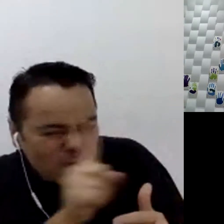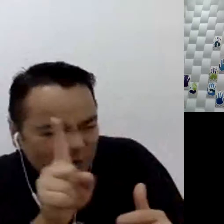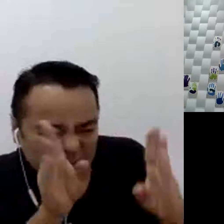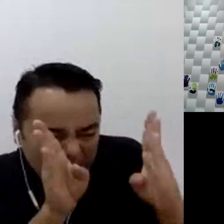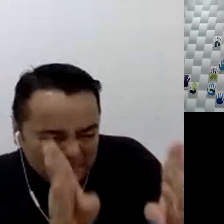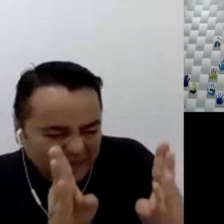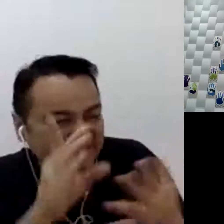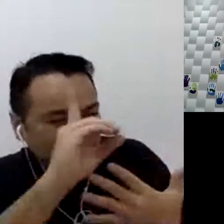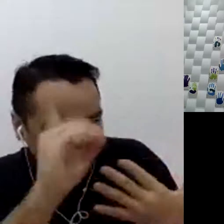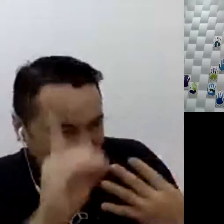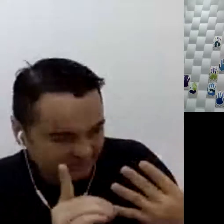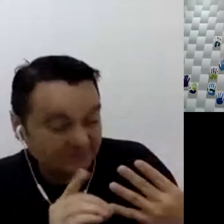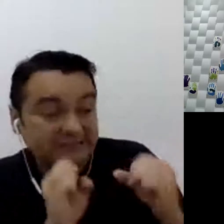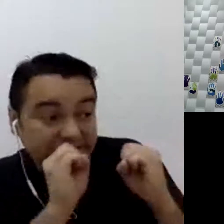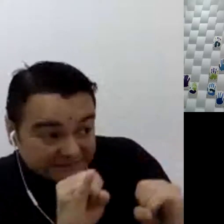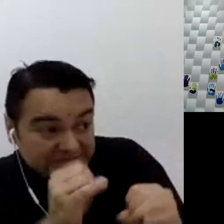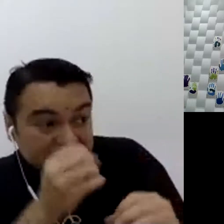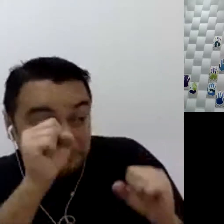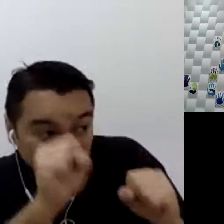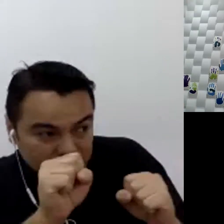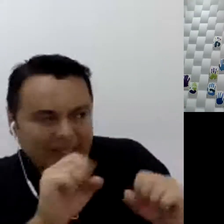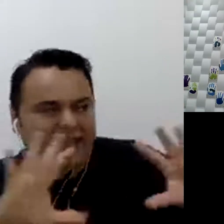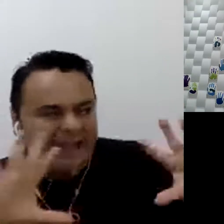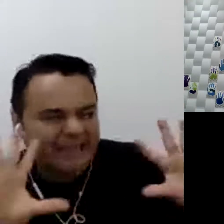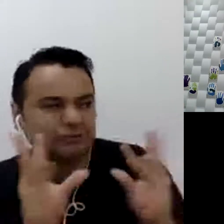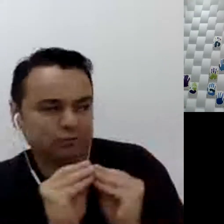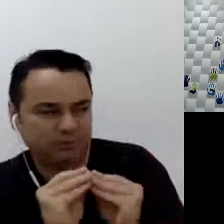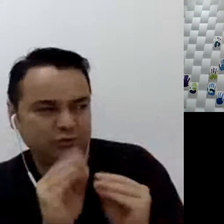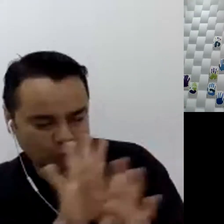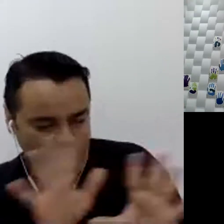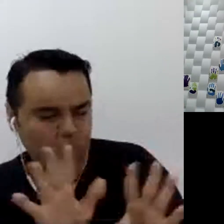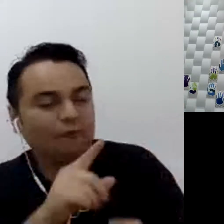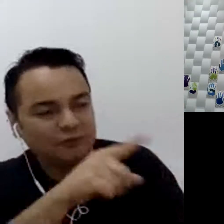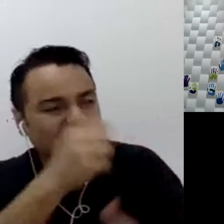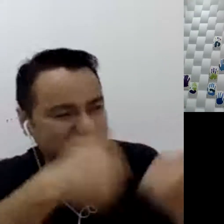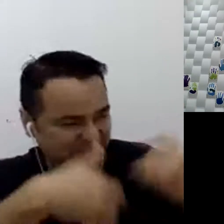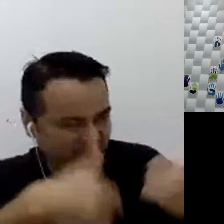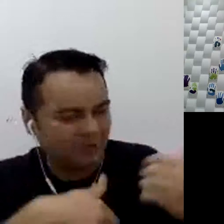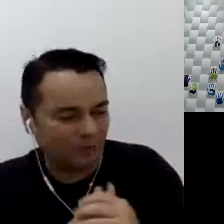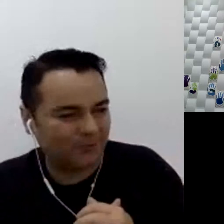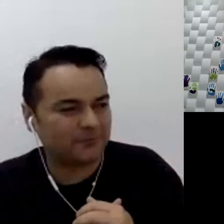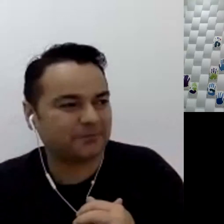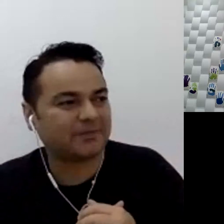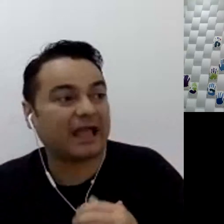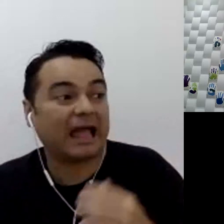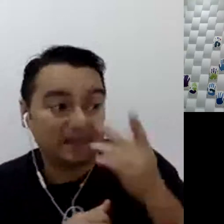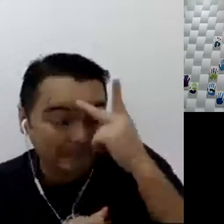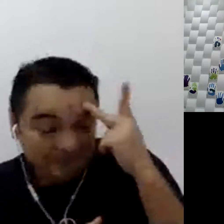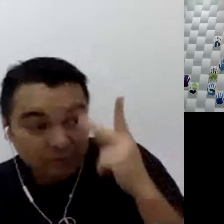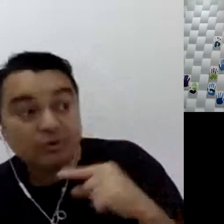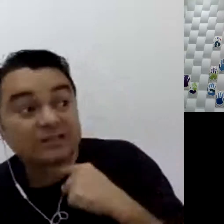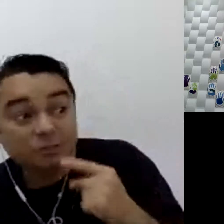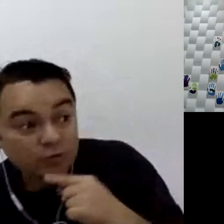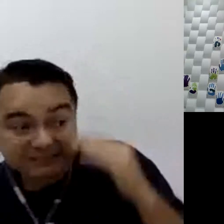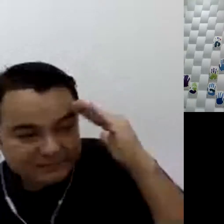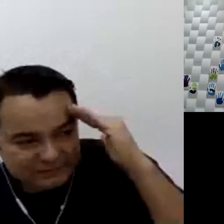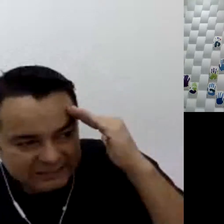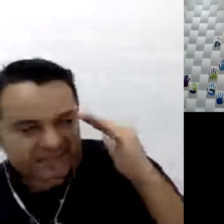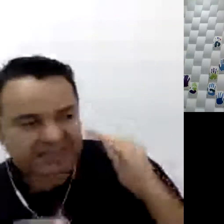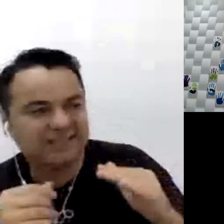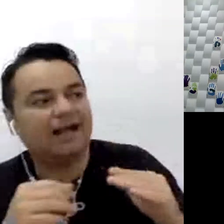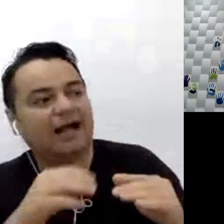dos dados. Então, se você pudesse dar uma reforçada no que você explicou, aí quem não conseguiu entender